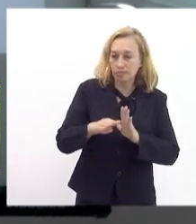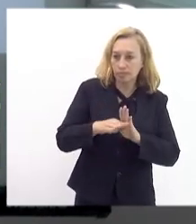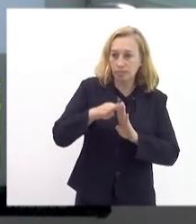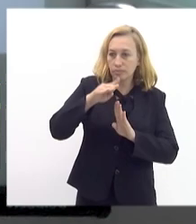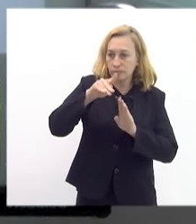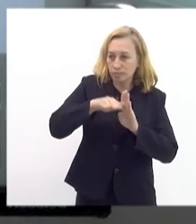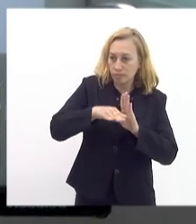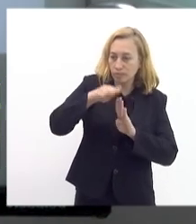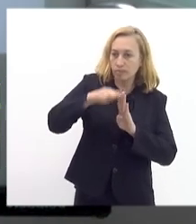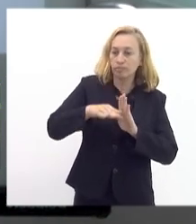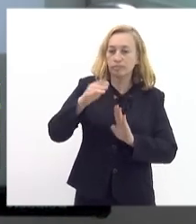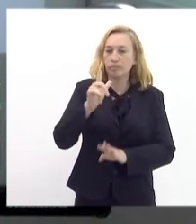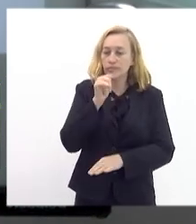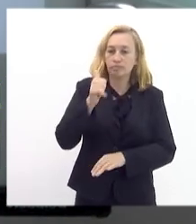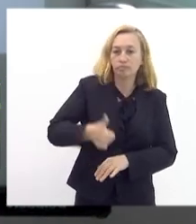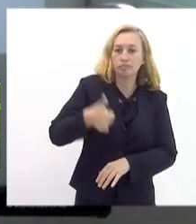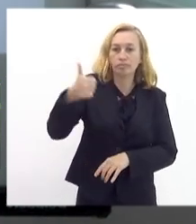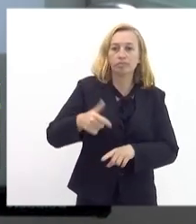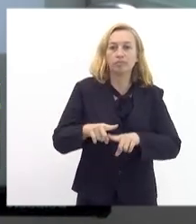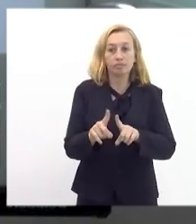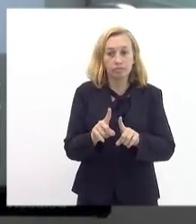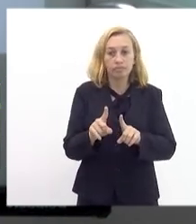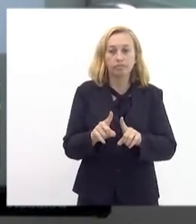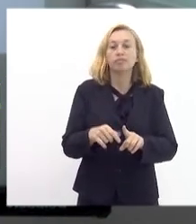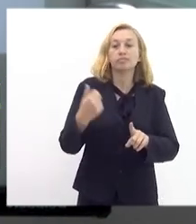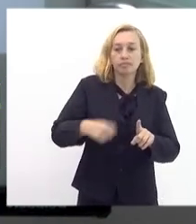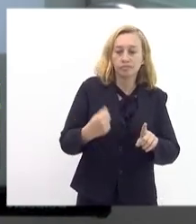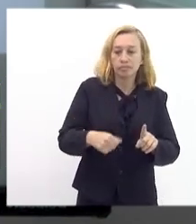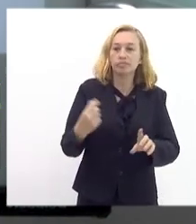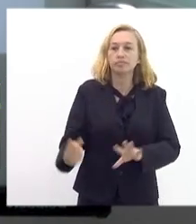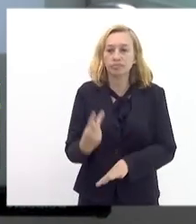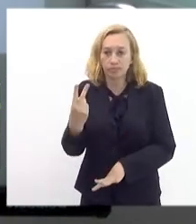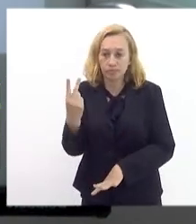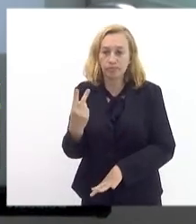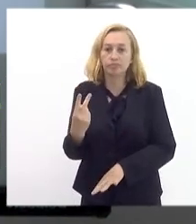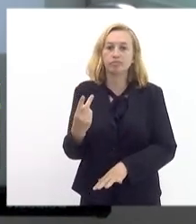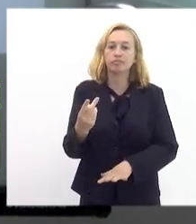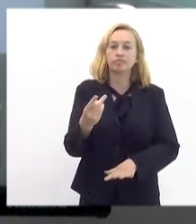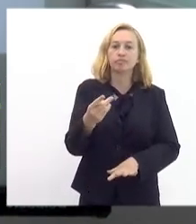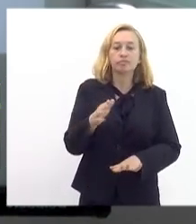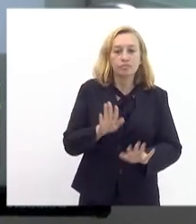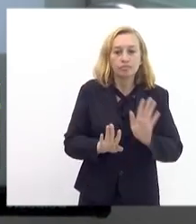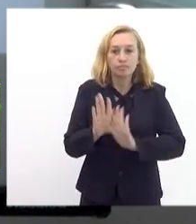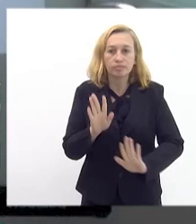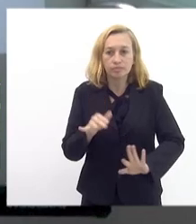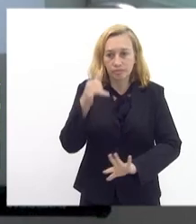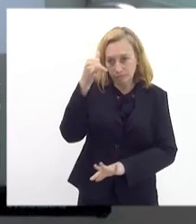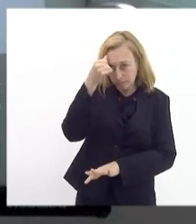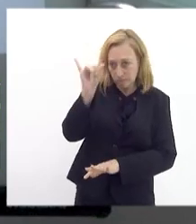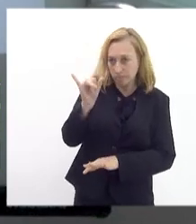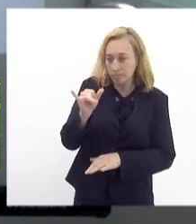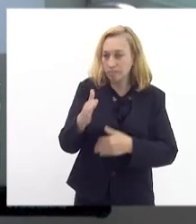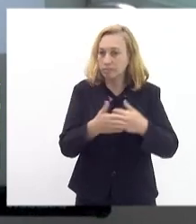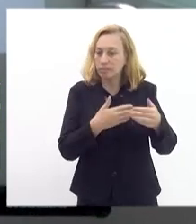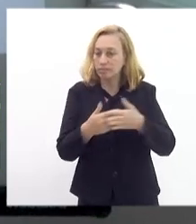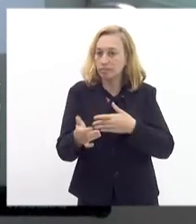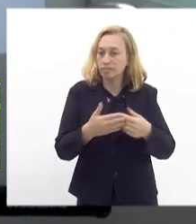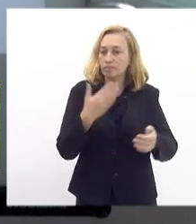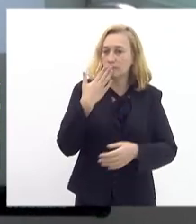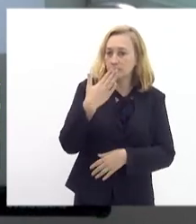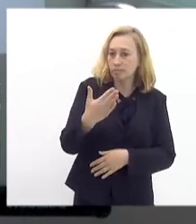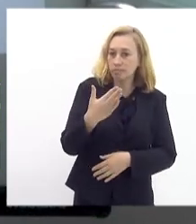do que nos anos anteriores porém Temos que preservar os temos que evitar qualquer forma de racionamento